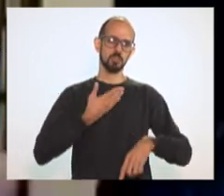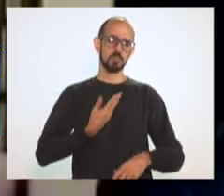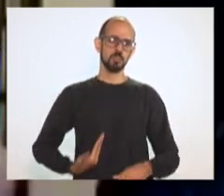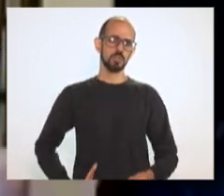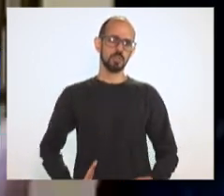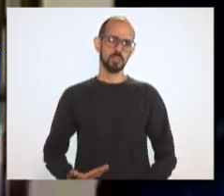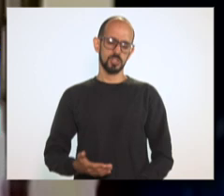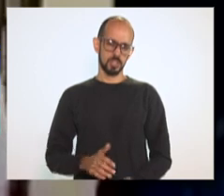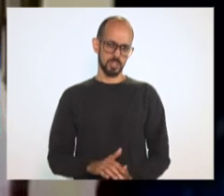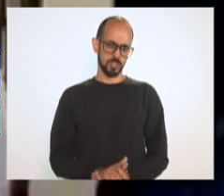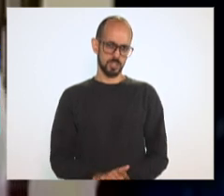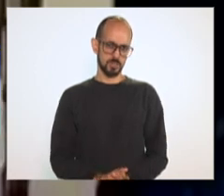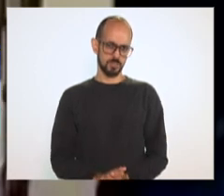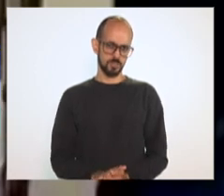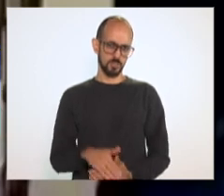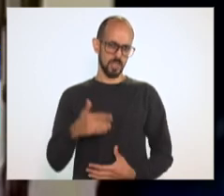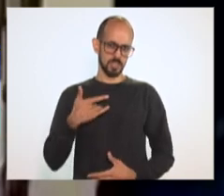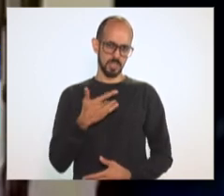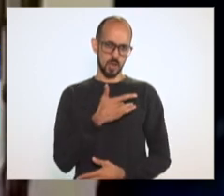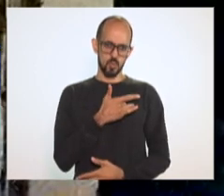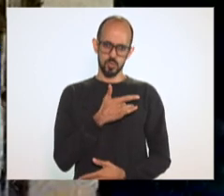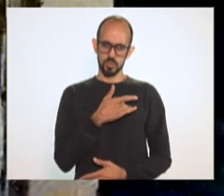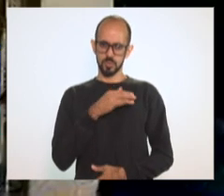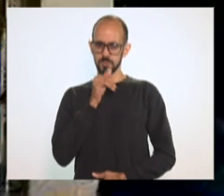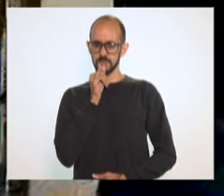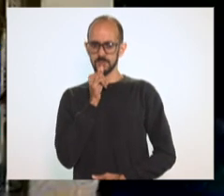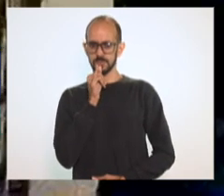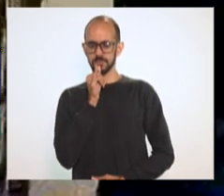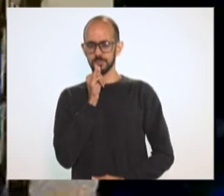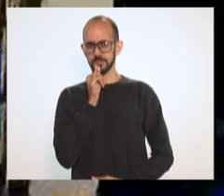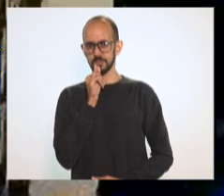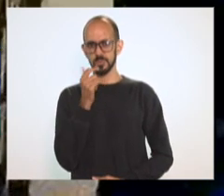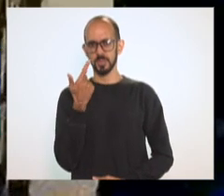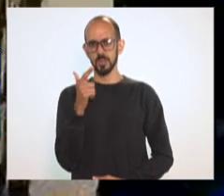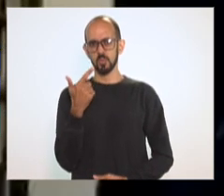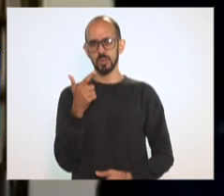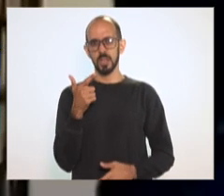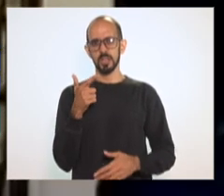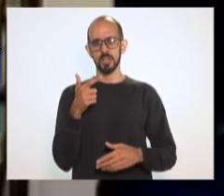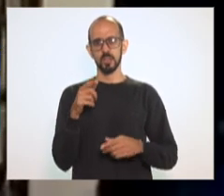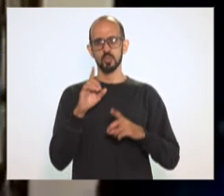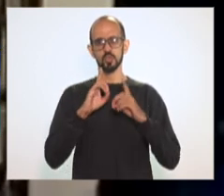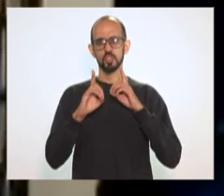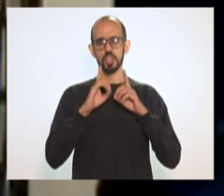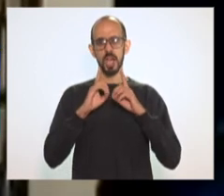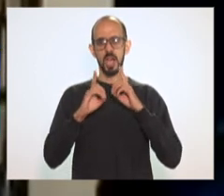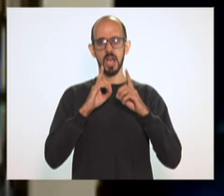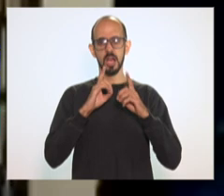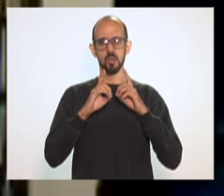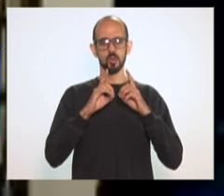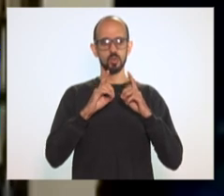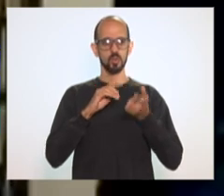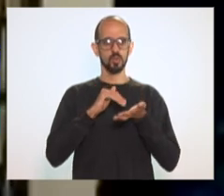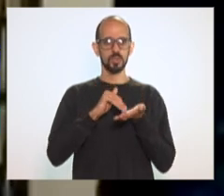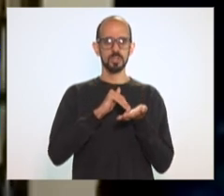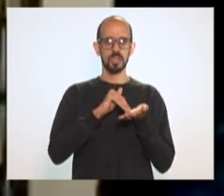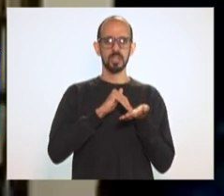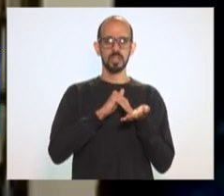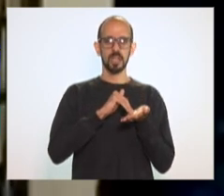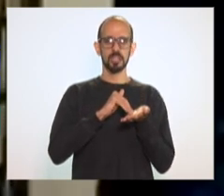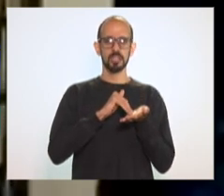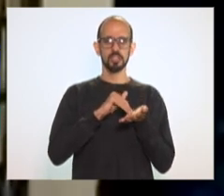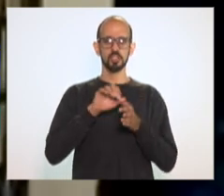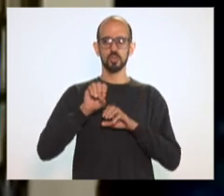secretaria de saúde por exemplo não dialoga não conversa com a secretaria de